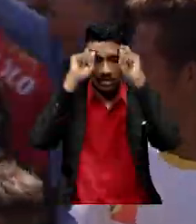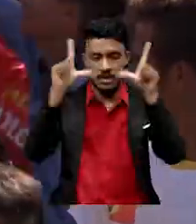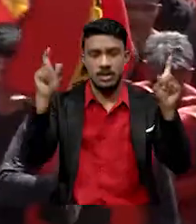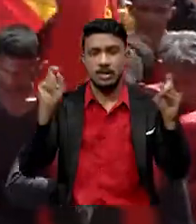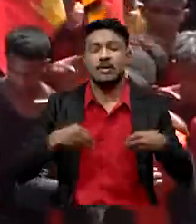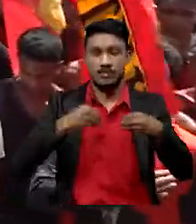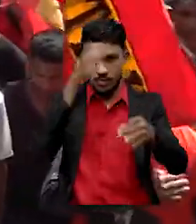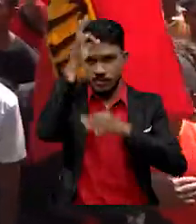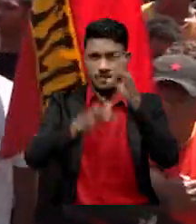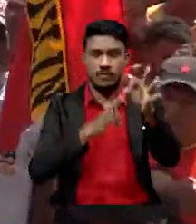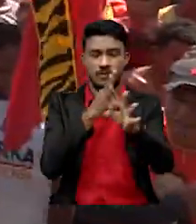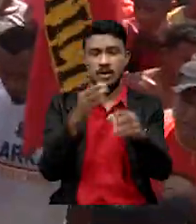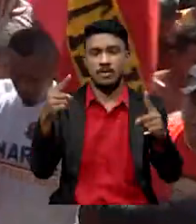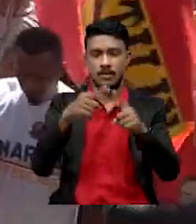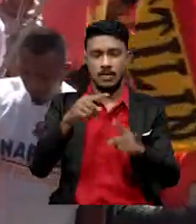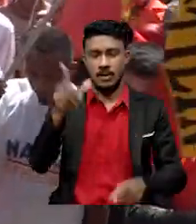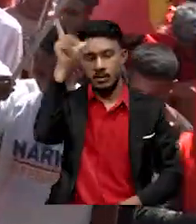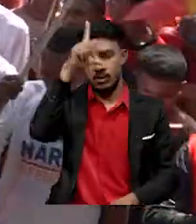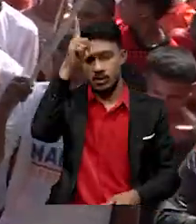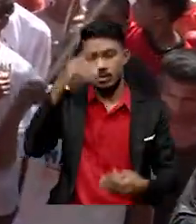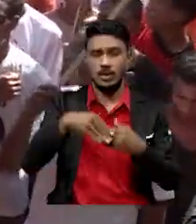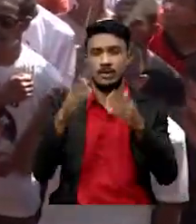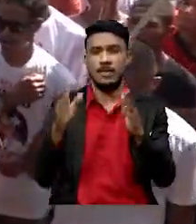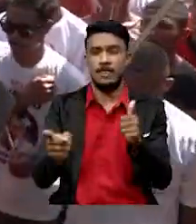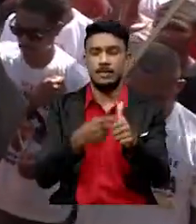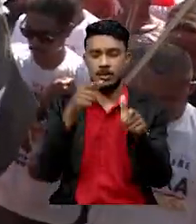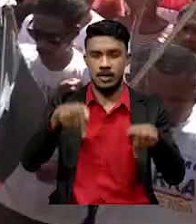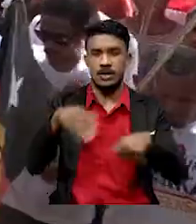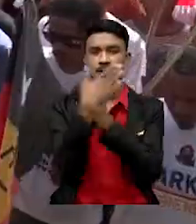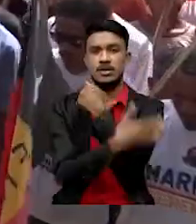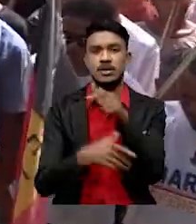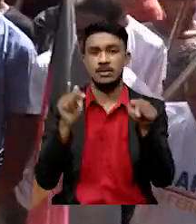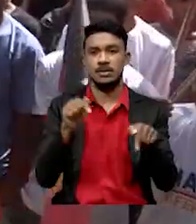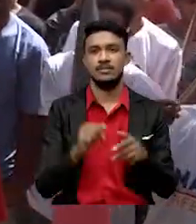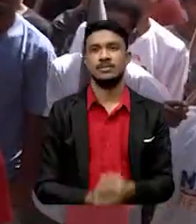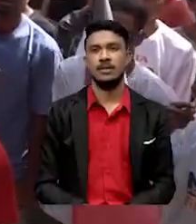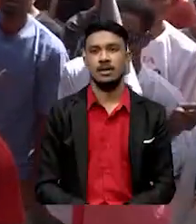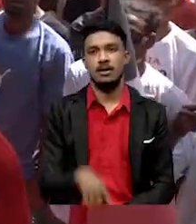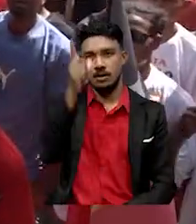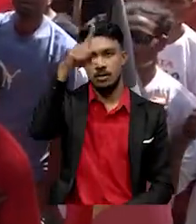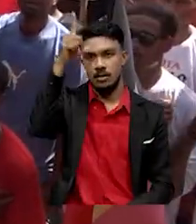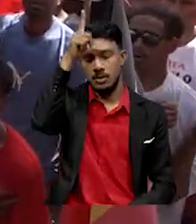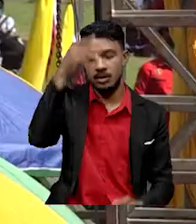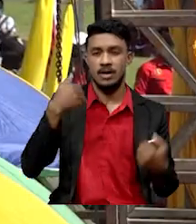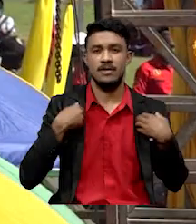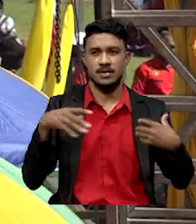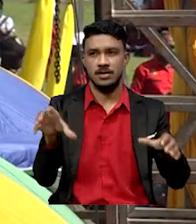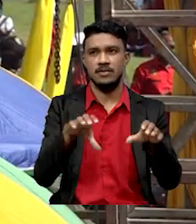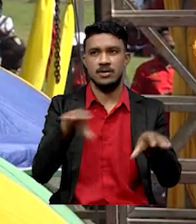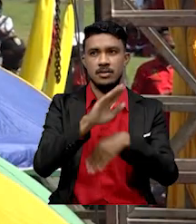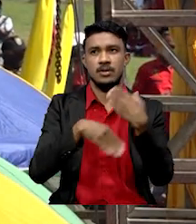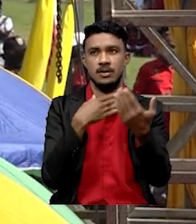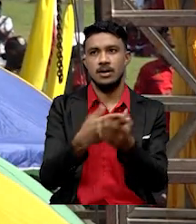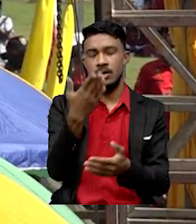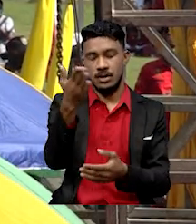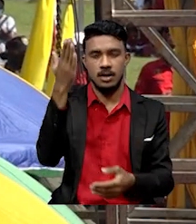balu olo, hodi lidera tan organ soberano da huluk iha nasaung nem. Luolo ini mandato tomak nia suhaten